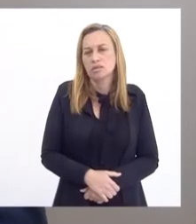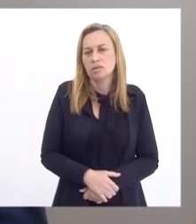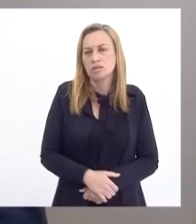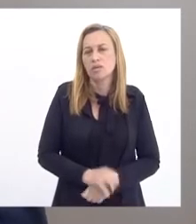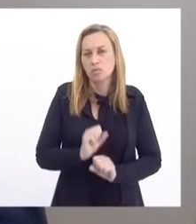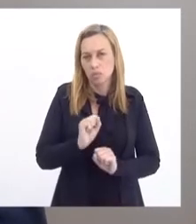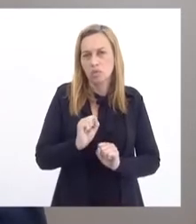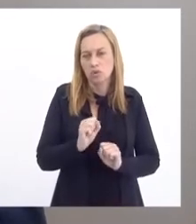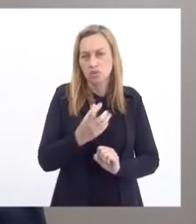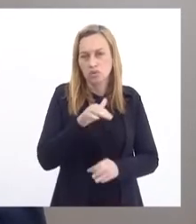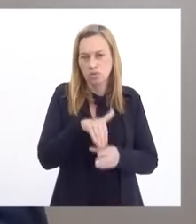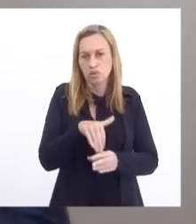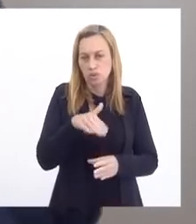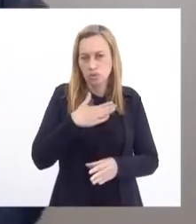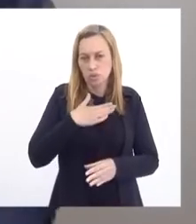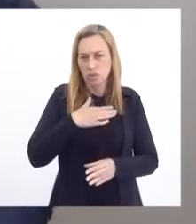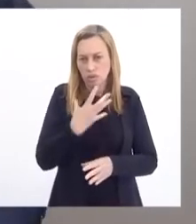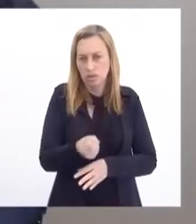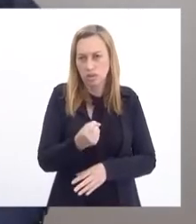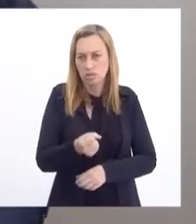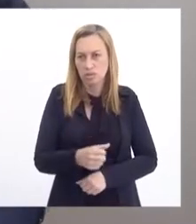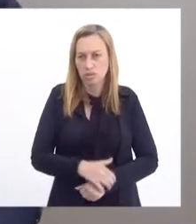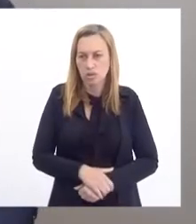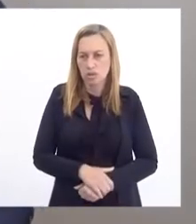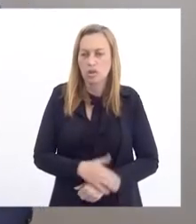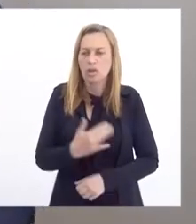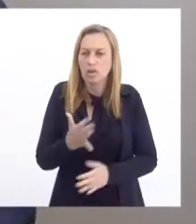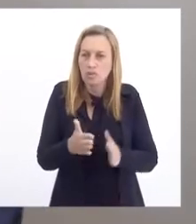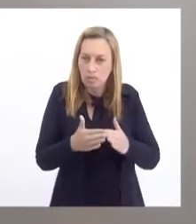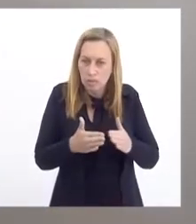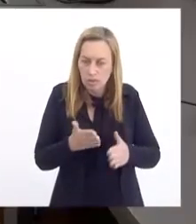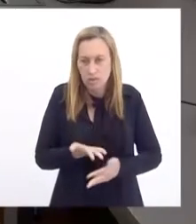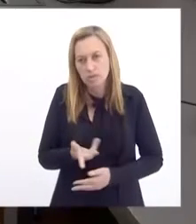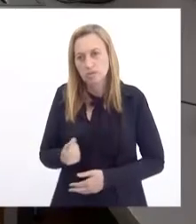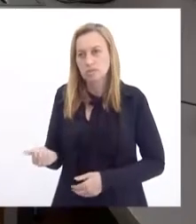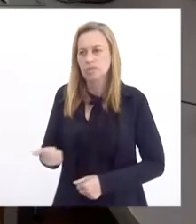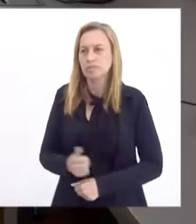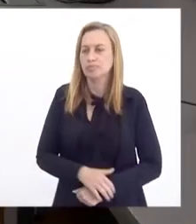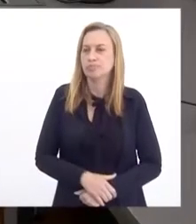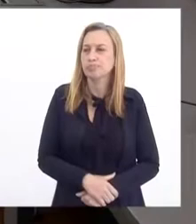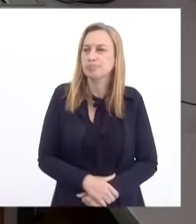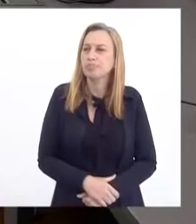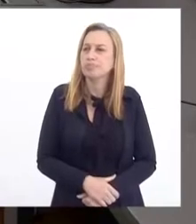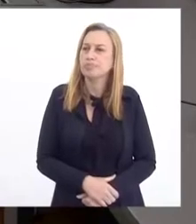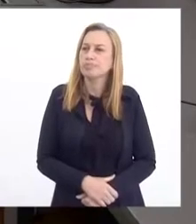Pode consignar meu voto? Posso consignar. Favorável? Me dá licença.